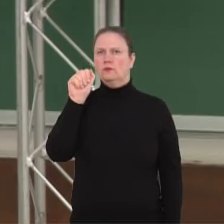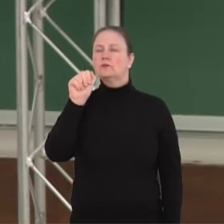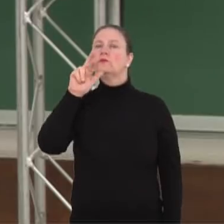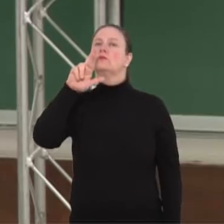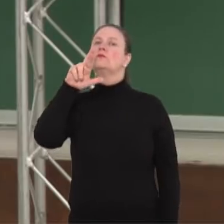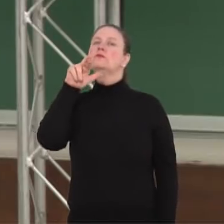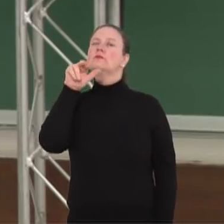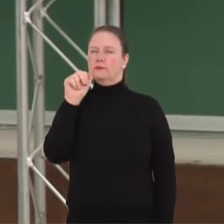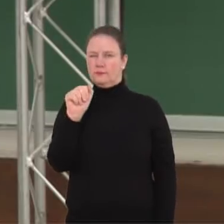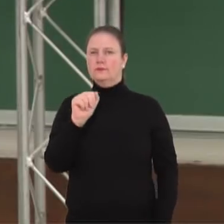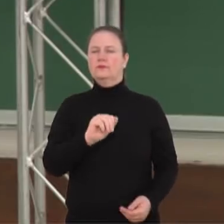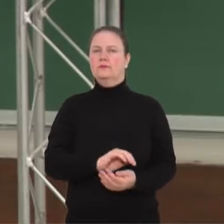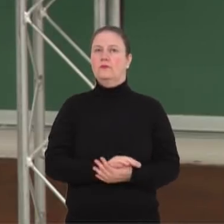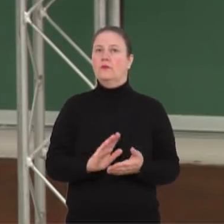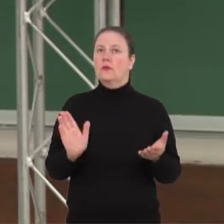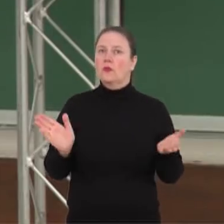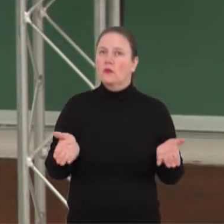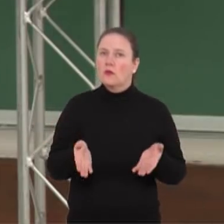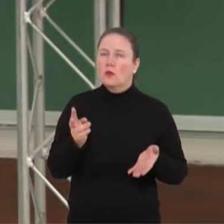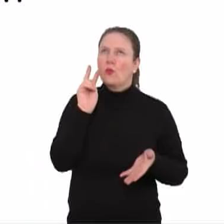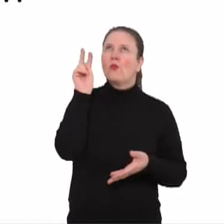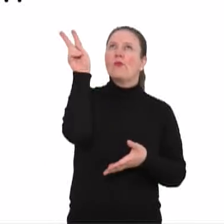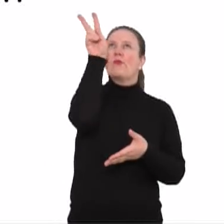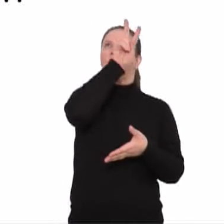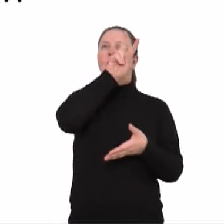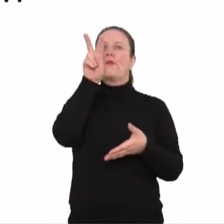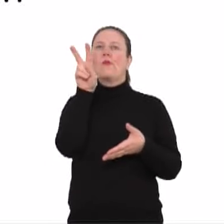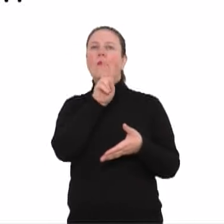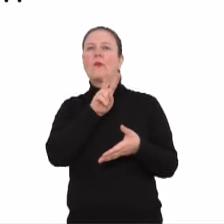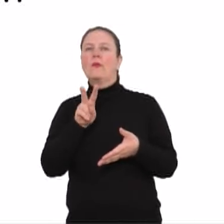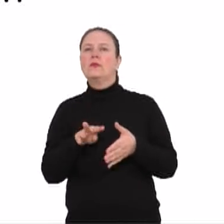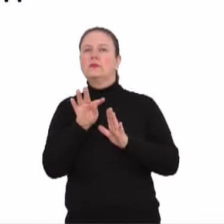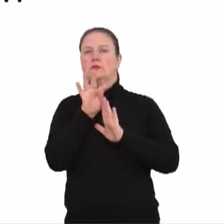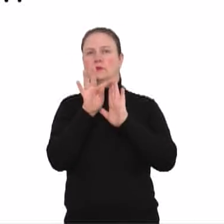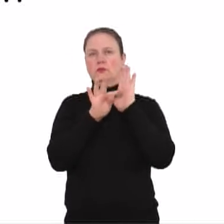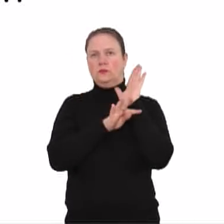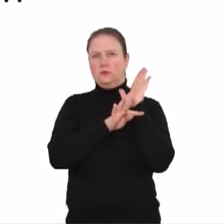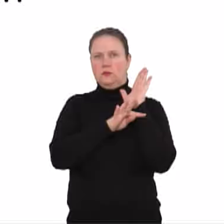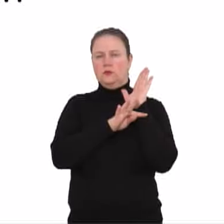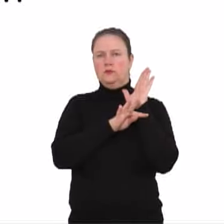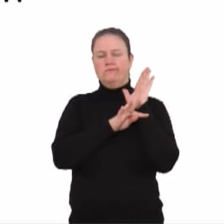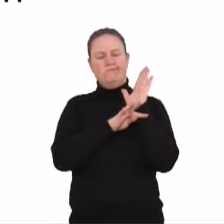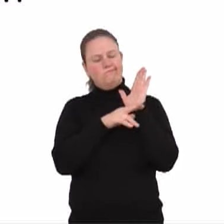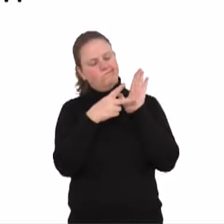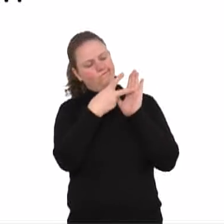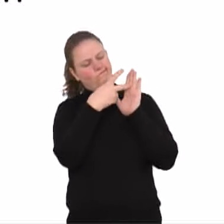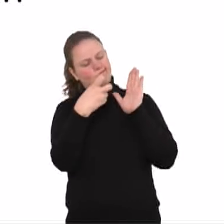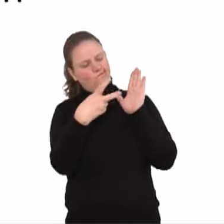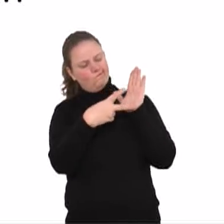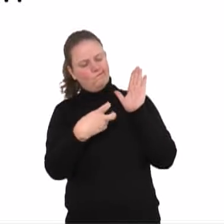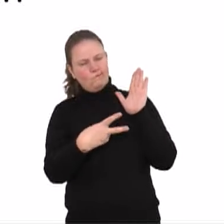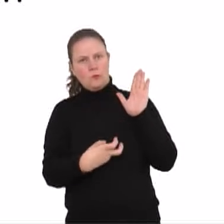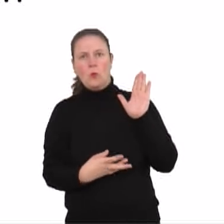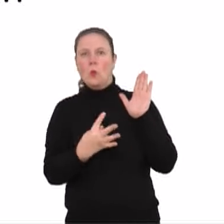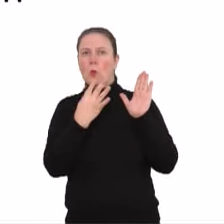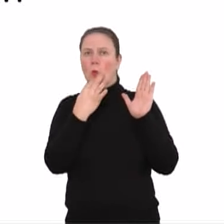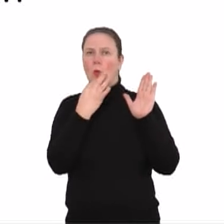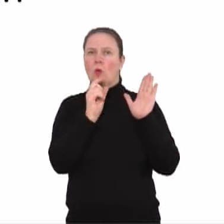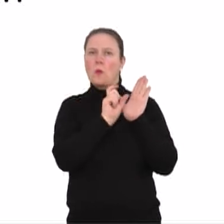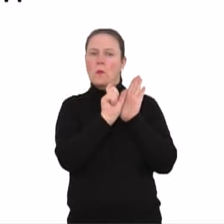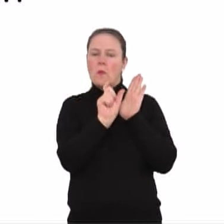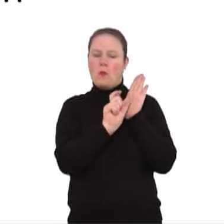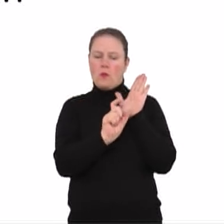você rapidinho passe o olho por esse texto, dá uma olhadinha nas palavras que você